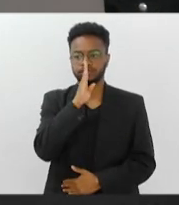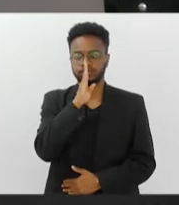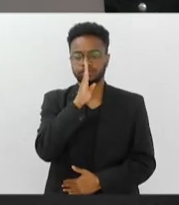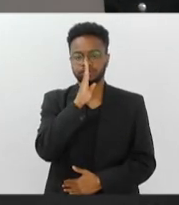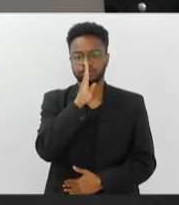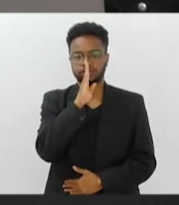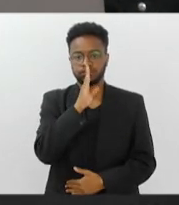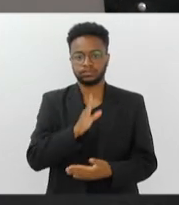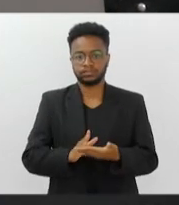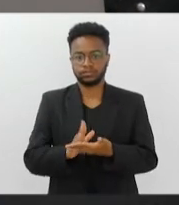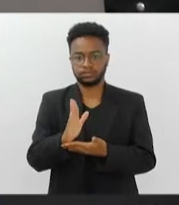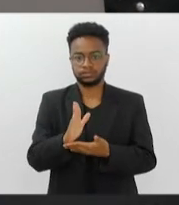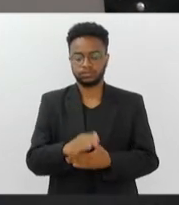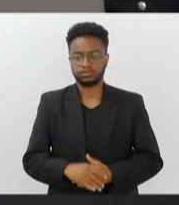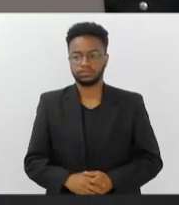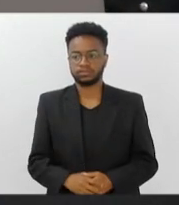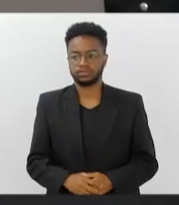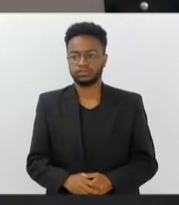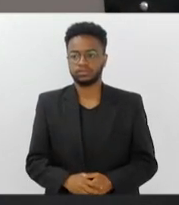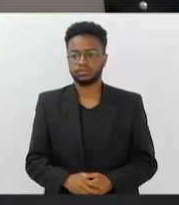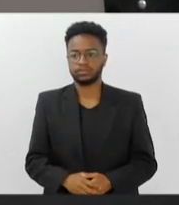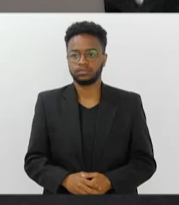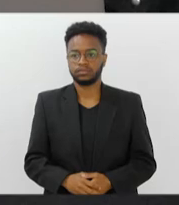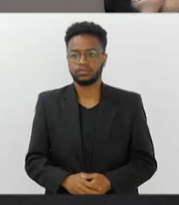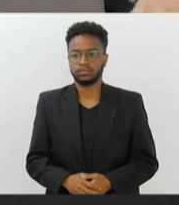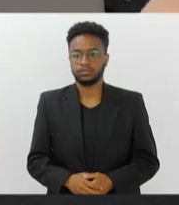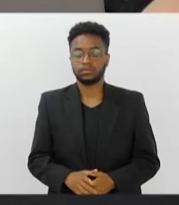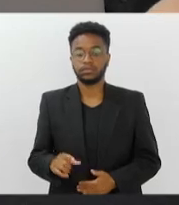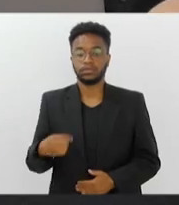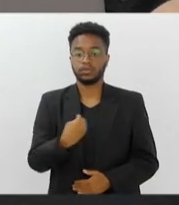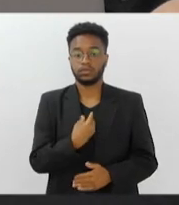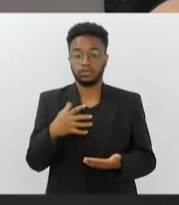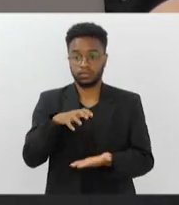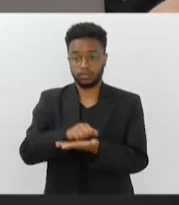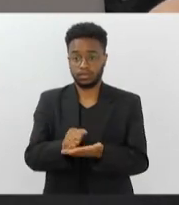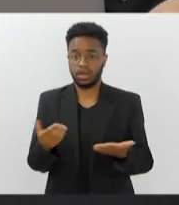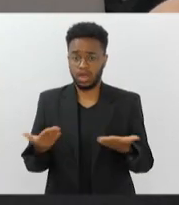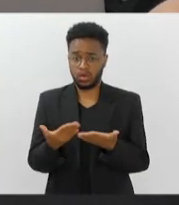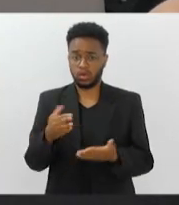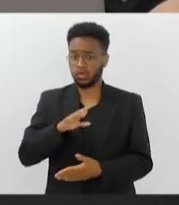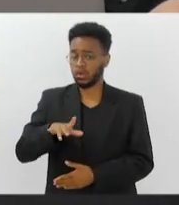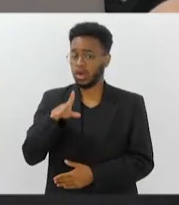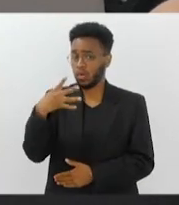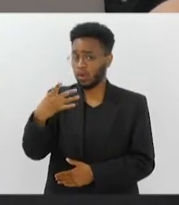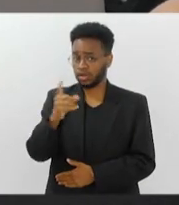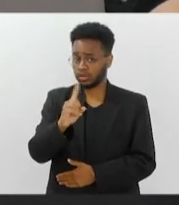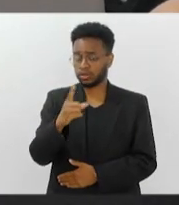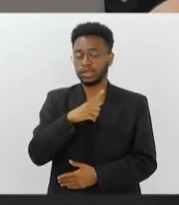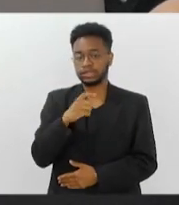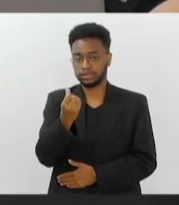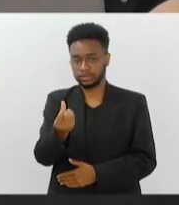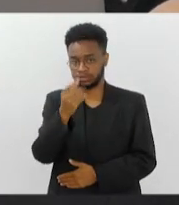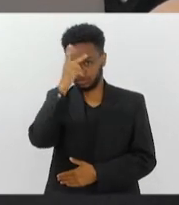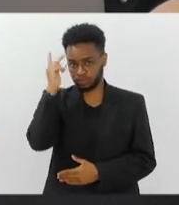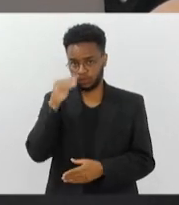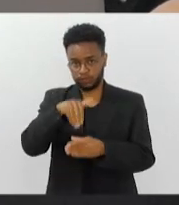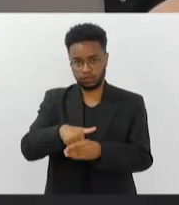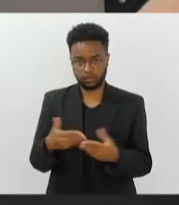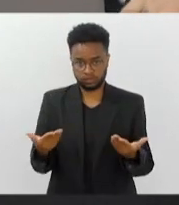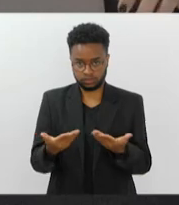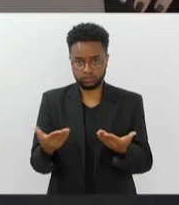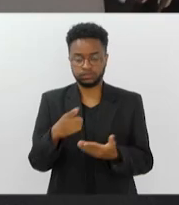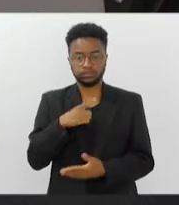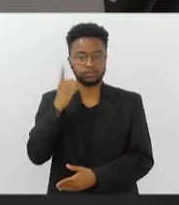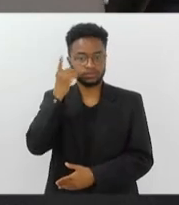como estão, aprovados. Registrando que o nosso quórum agora não é mais de 4, são de 6, votando o deputado